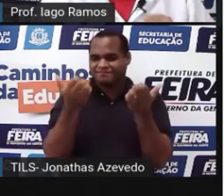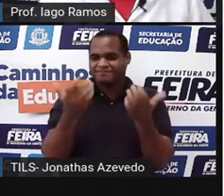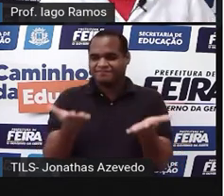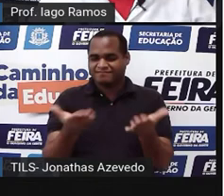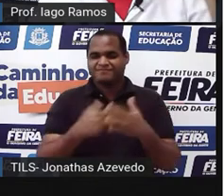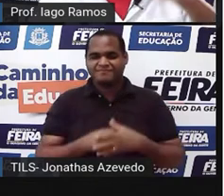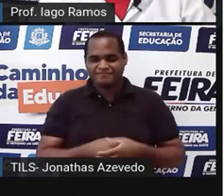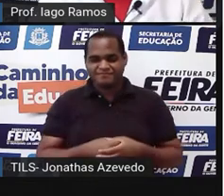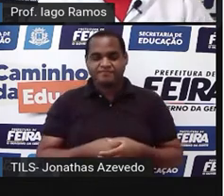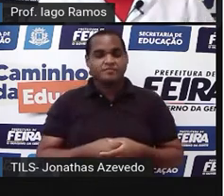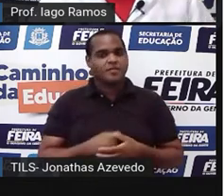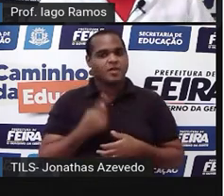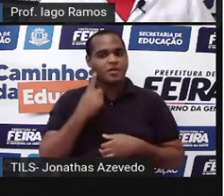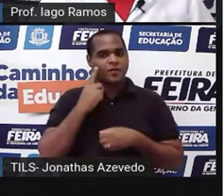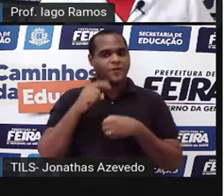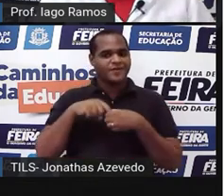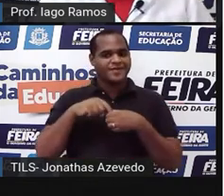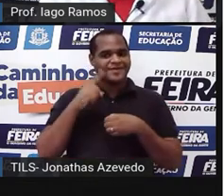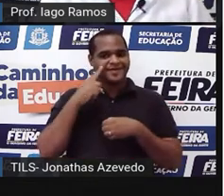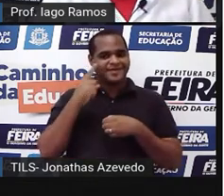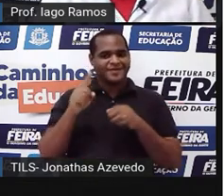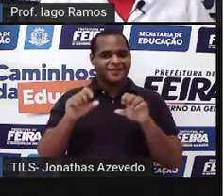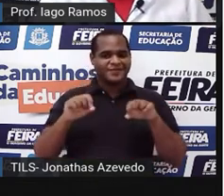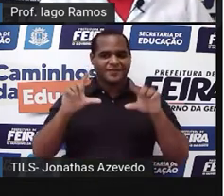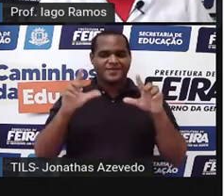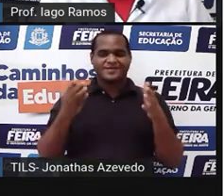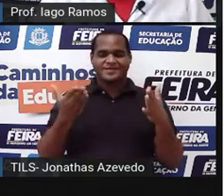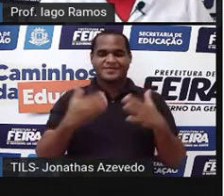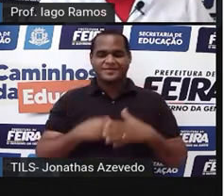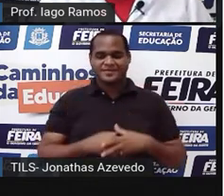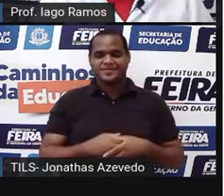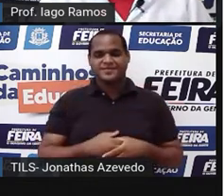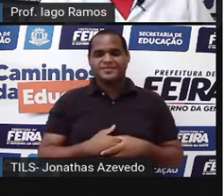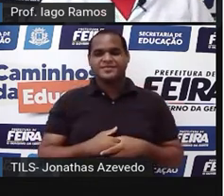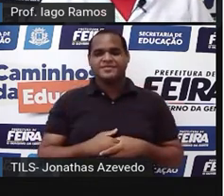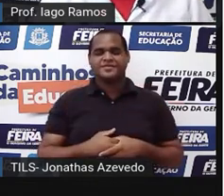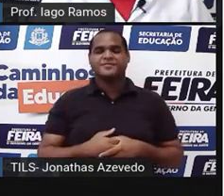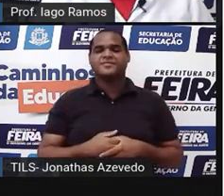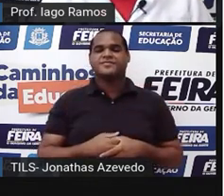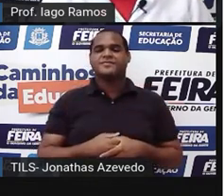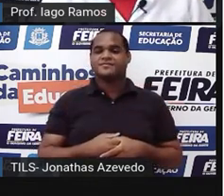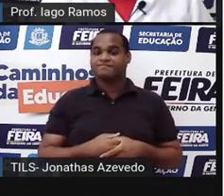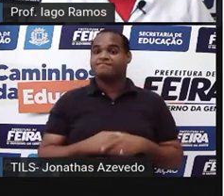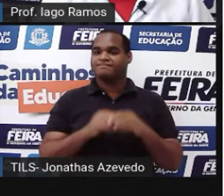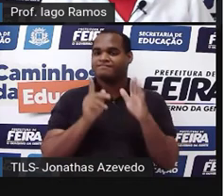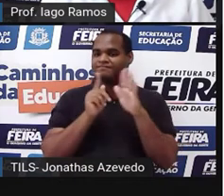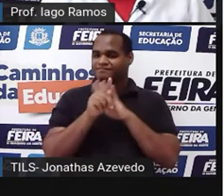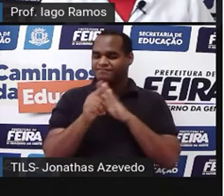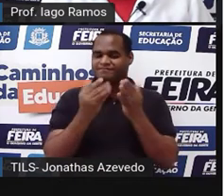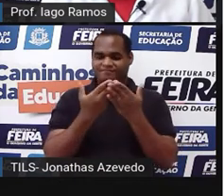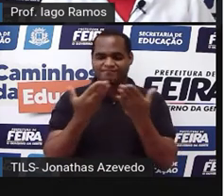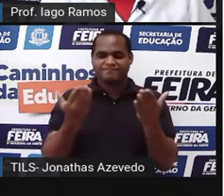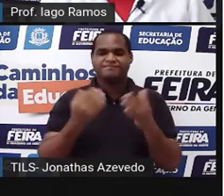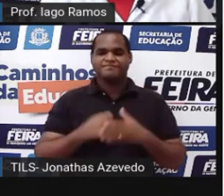comigo. Ó. Voltei naquela figura. Tá? E aí eu pergunto de